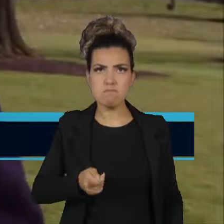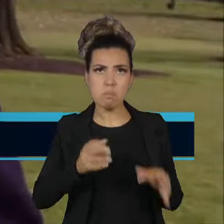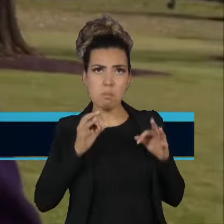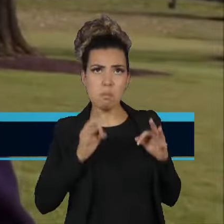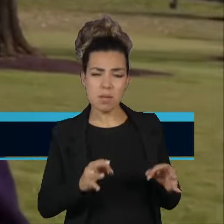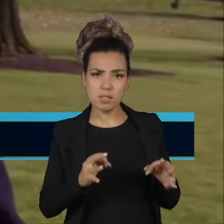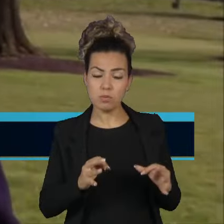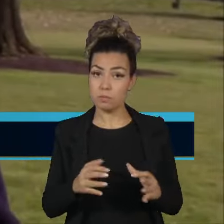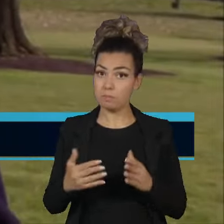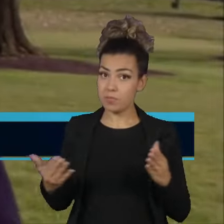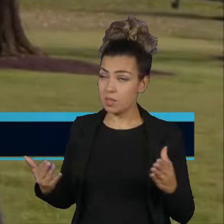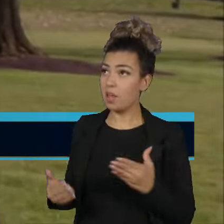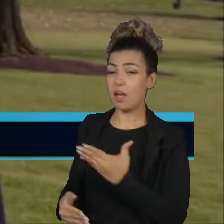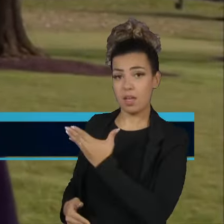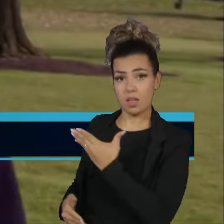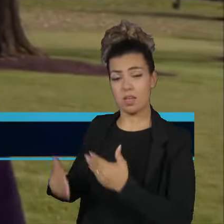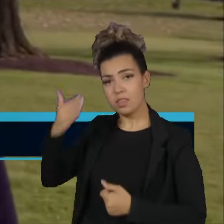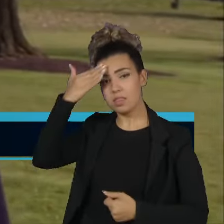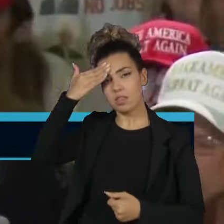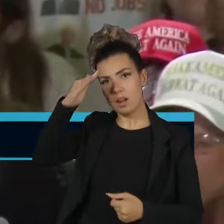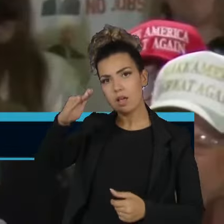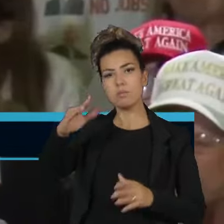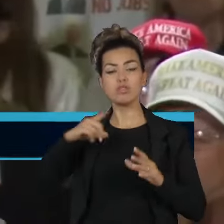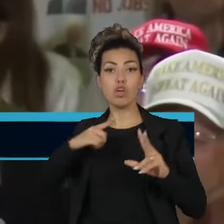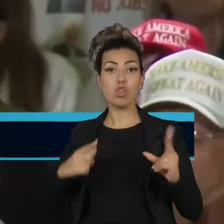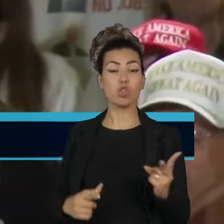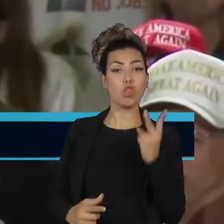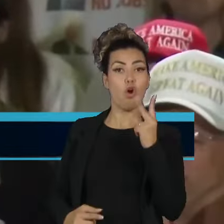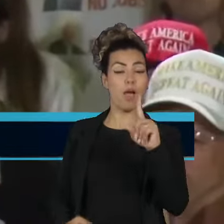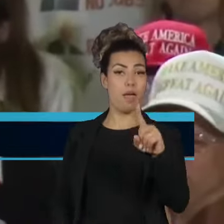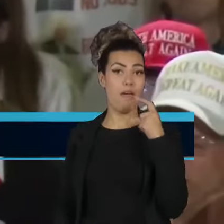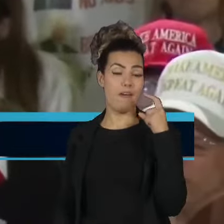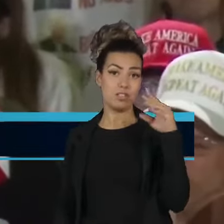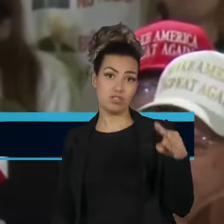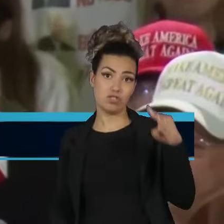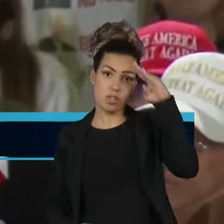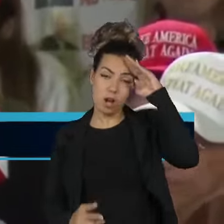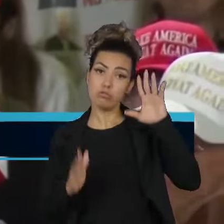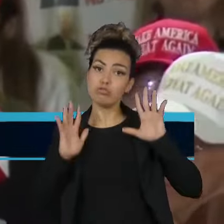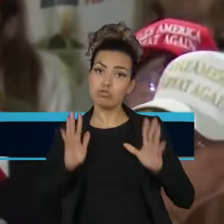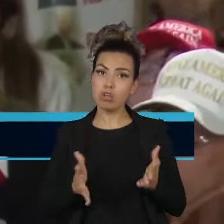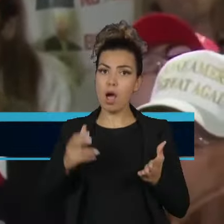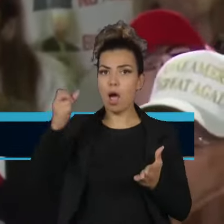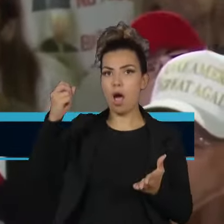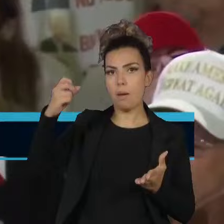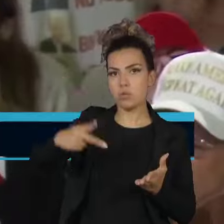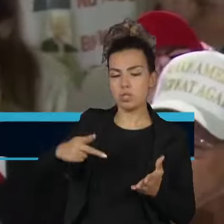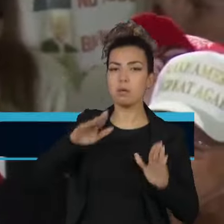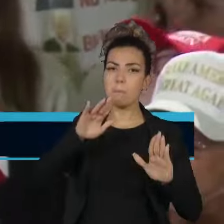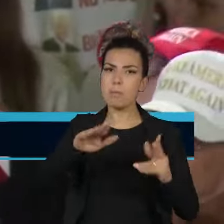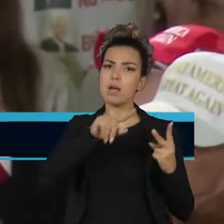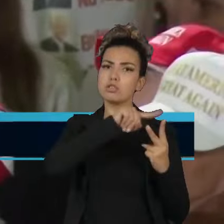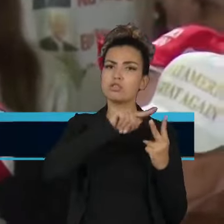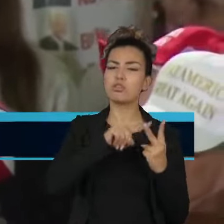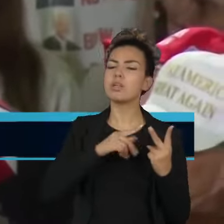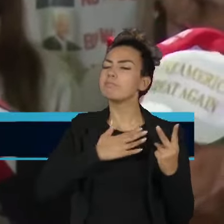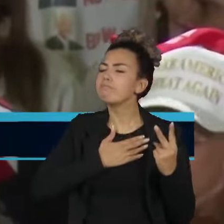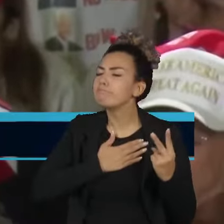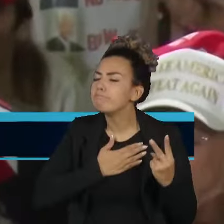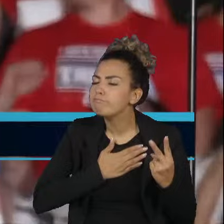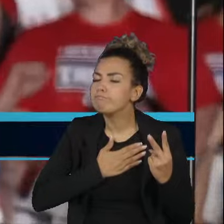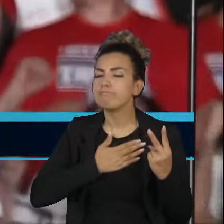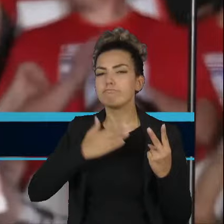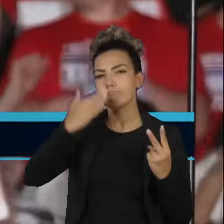dois ex-generais que agora estão aposentados e podem falar de política expressaram temores semelhantes.